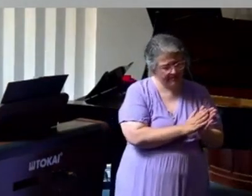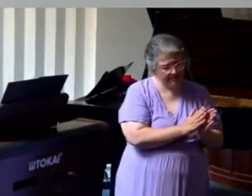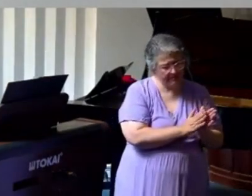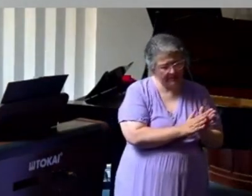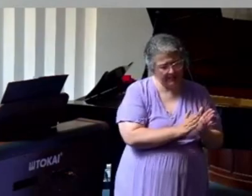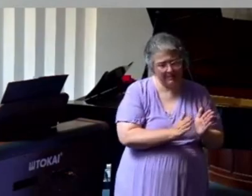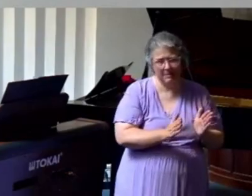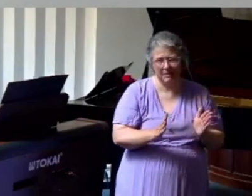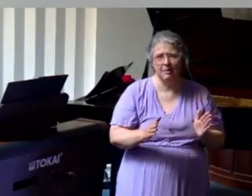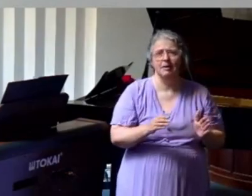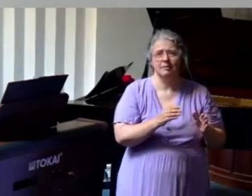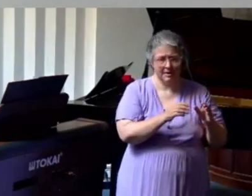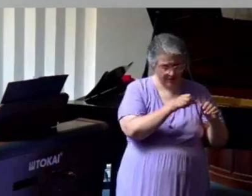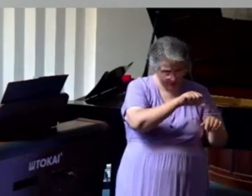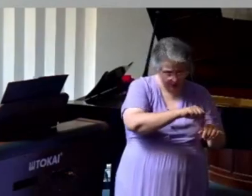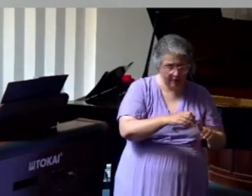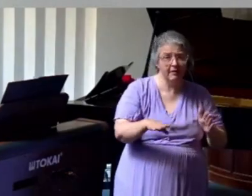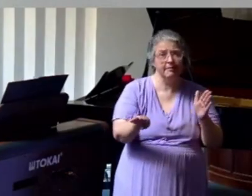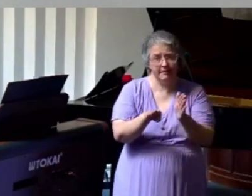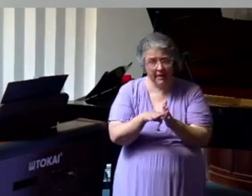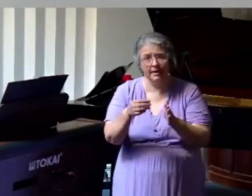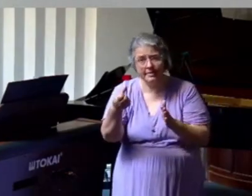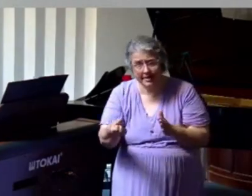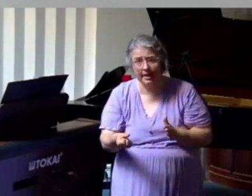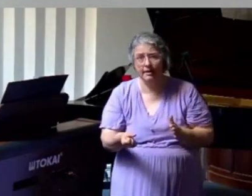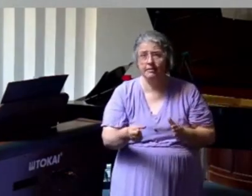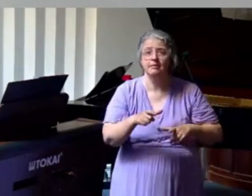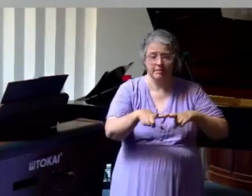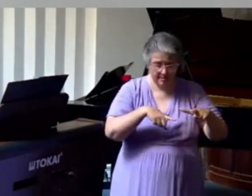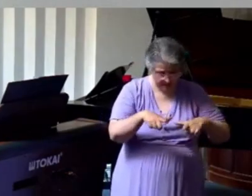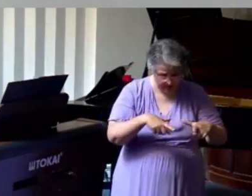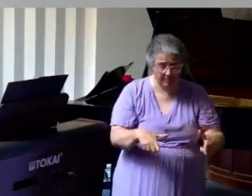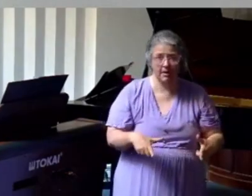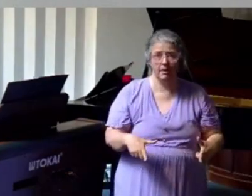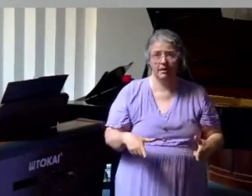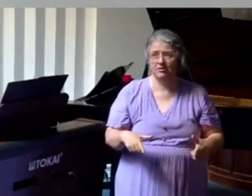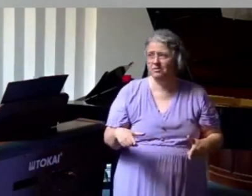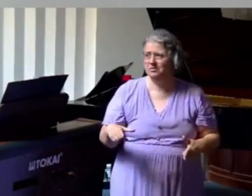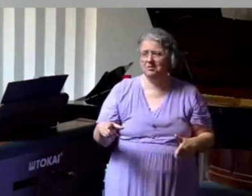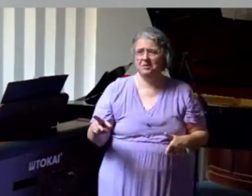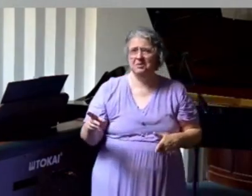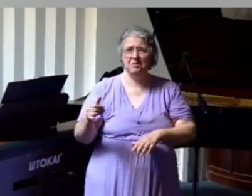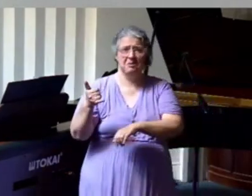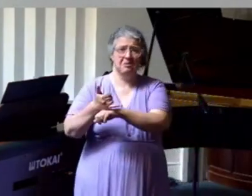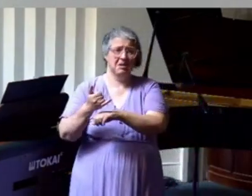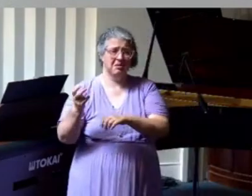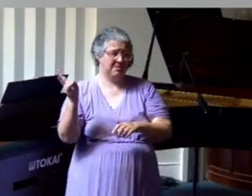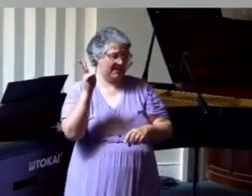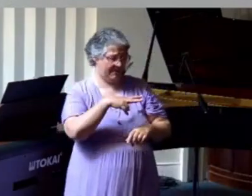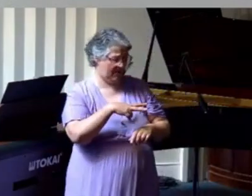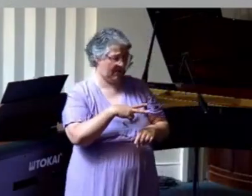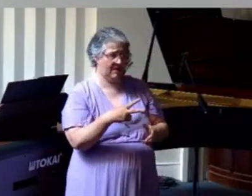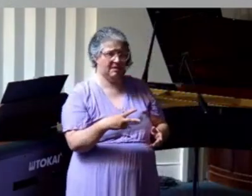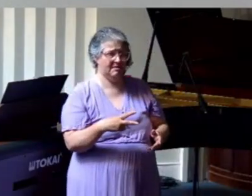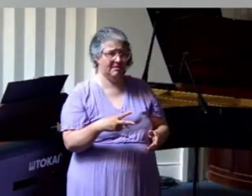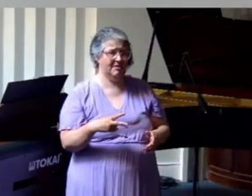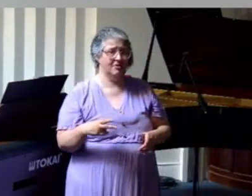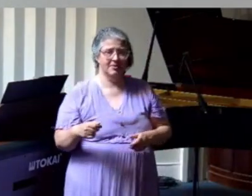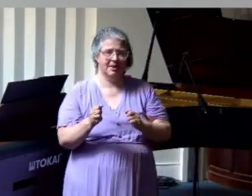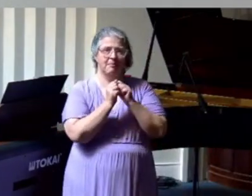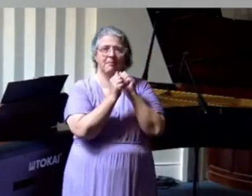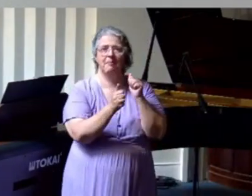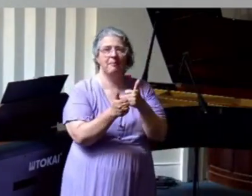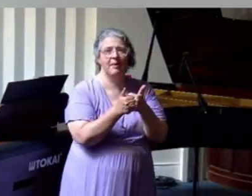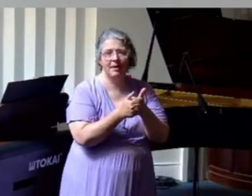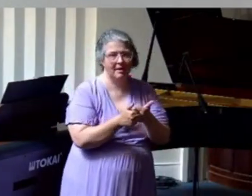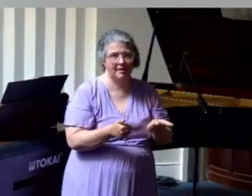fazem isso diante de Deus. Então isso mostra um pouco do que é fé dividida, comportamentos